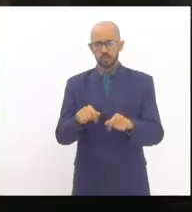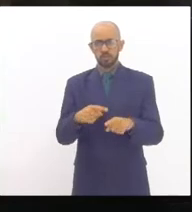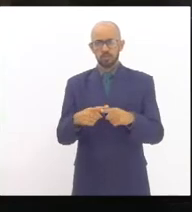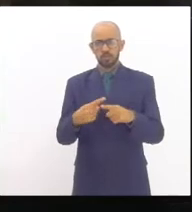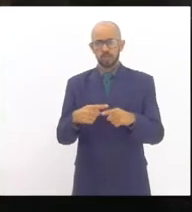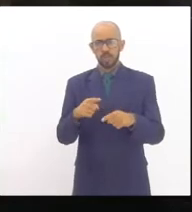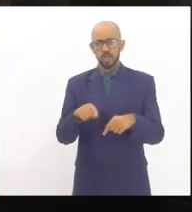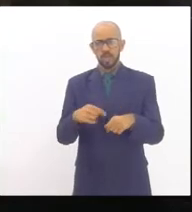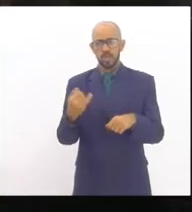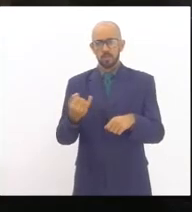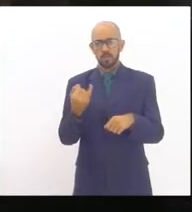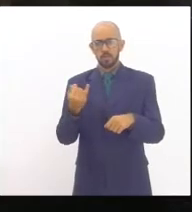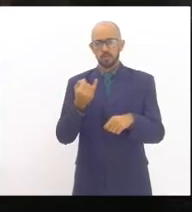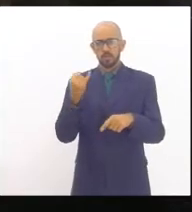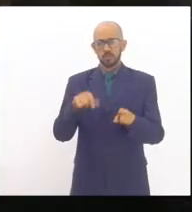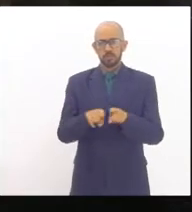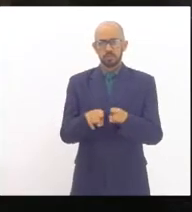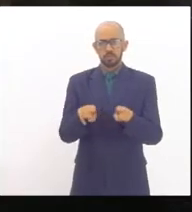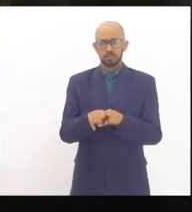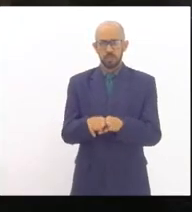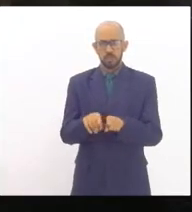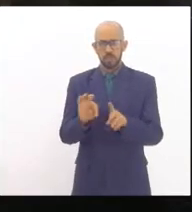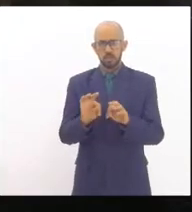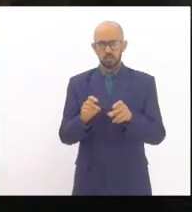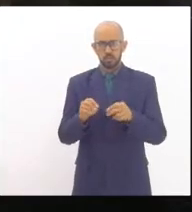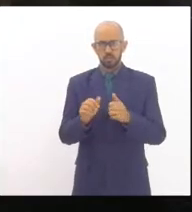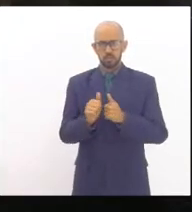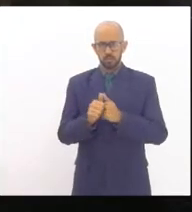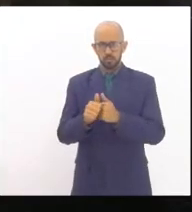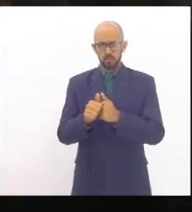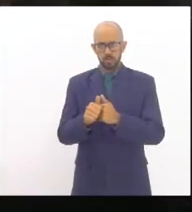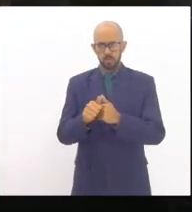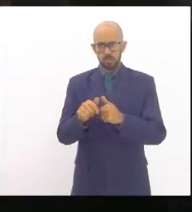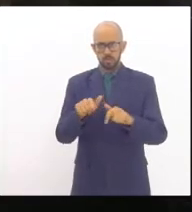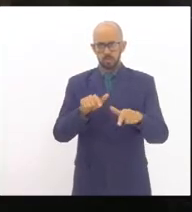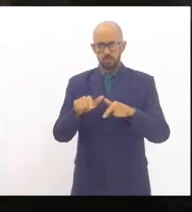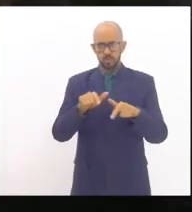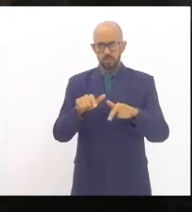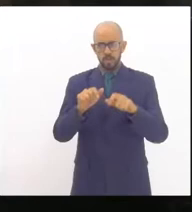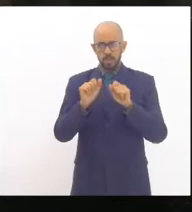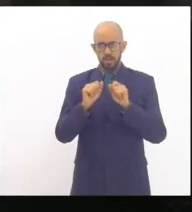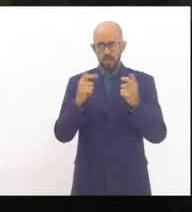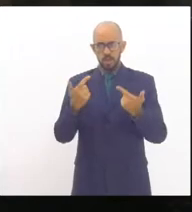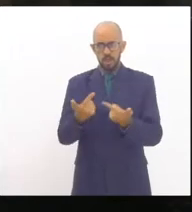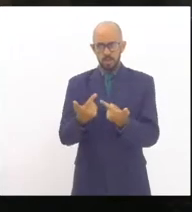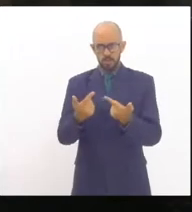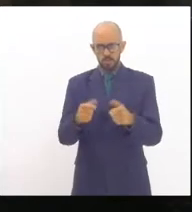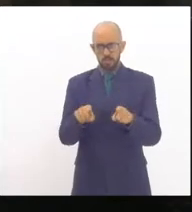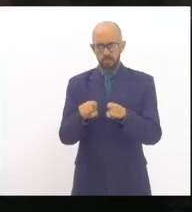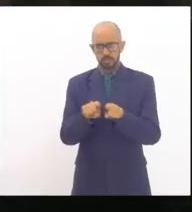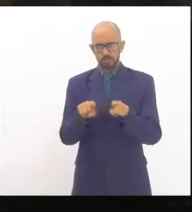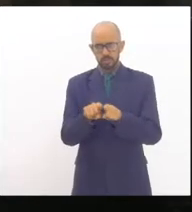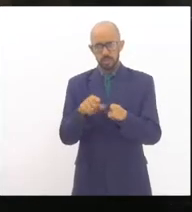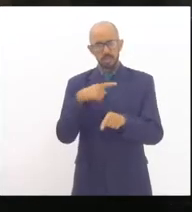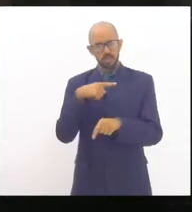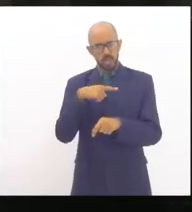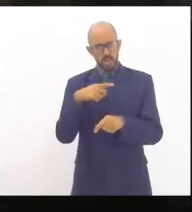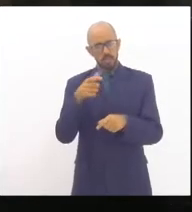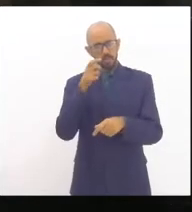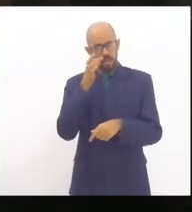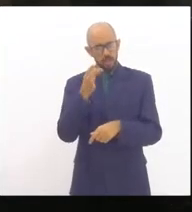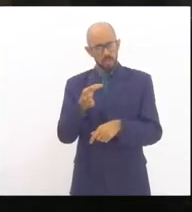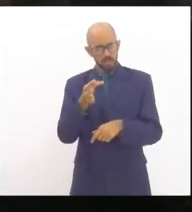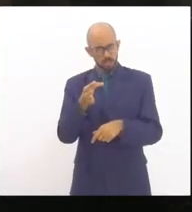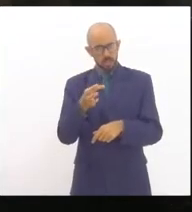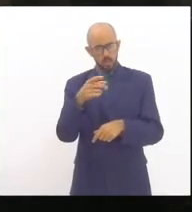acho que é fundamental que aqueles que acompanham as atividades da Assembleia Legislativa é tem um pouco de atenção para